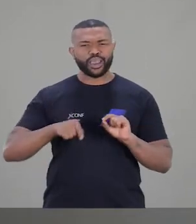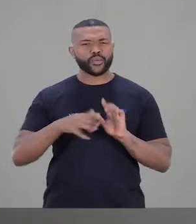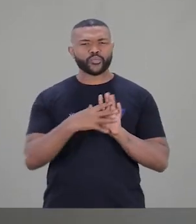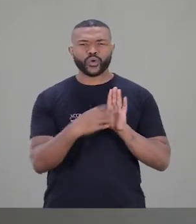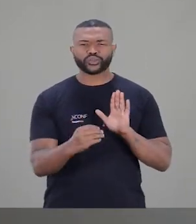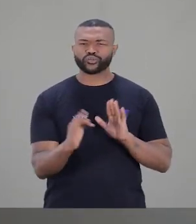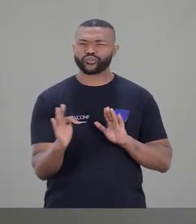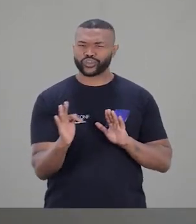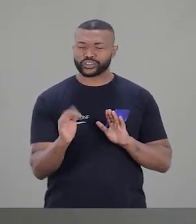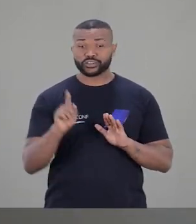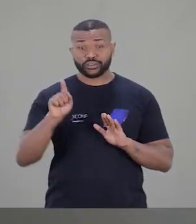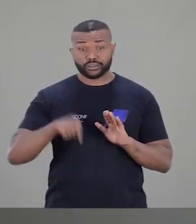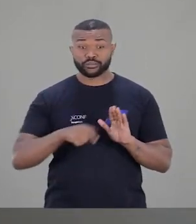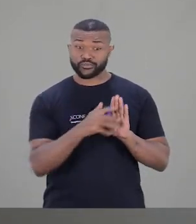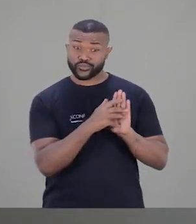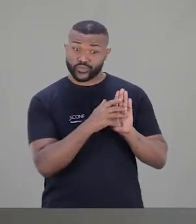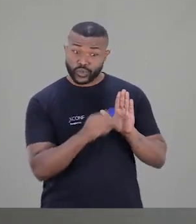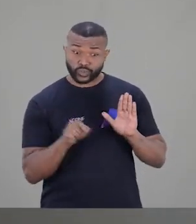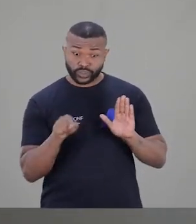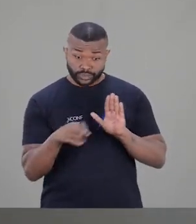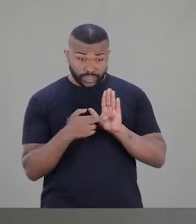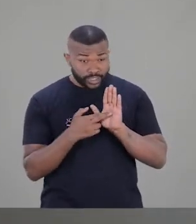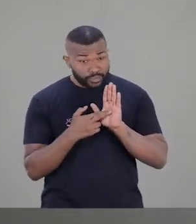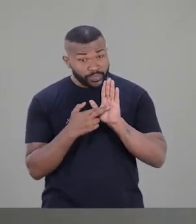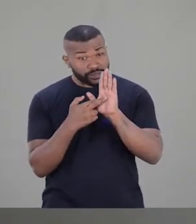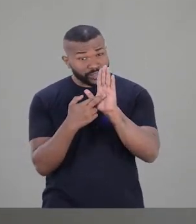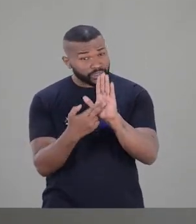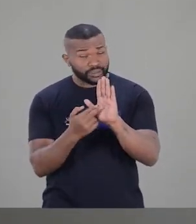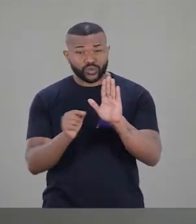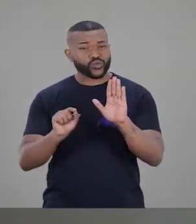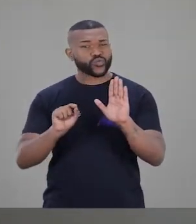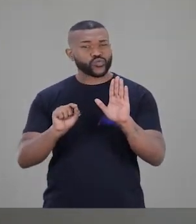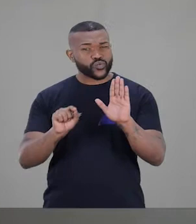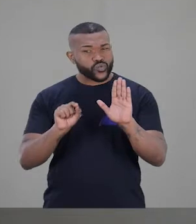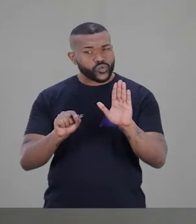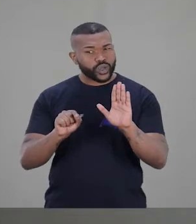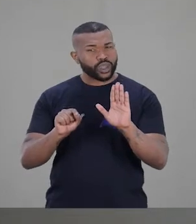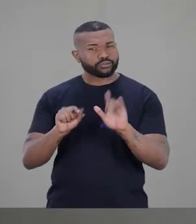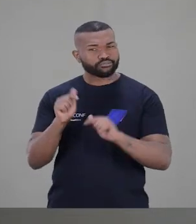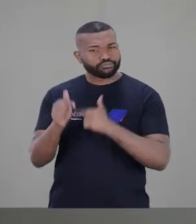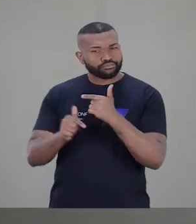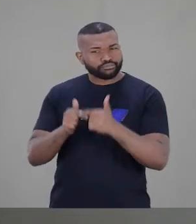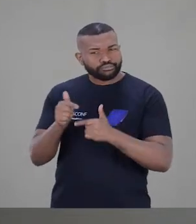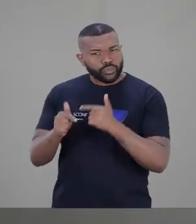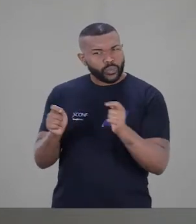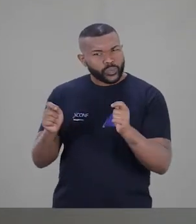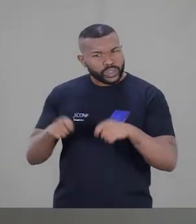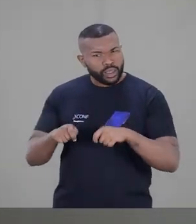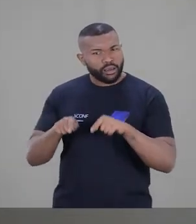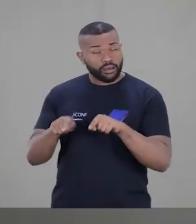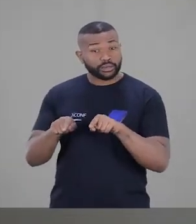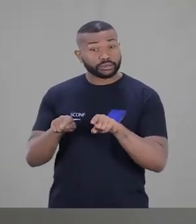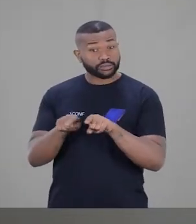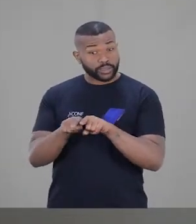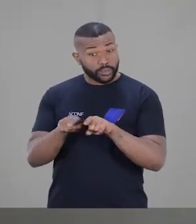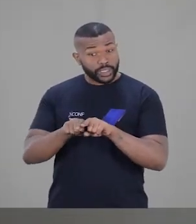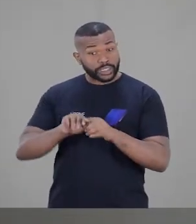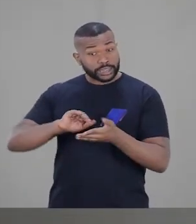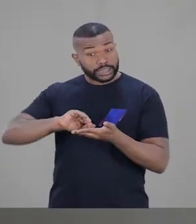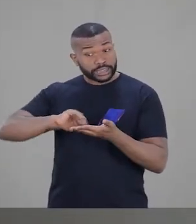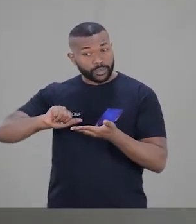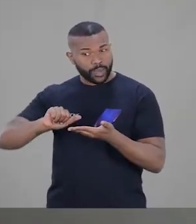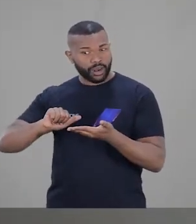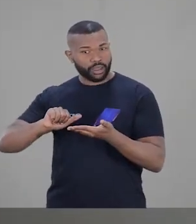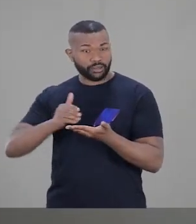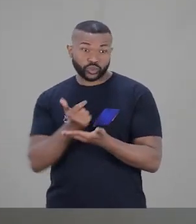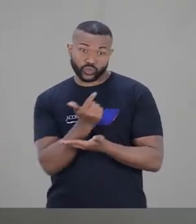módulos de feature? São módulos que representam determinada funcionalidade e isolada